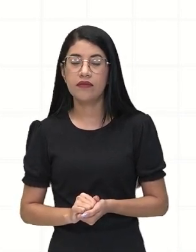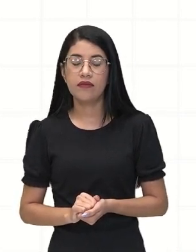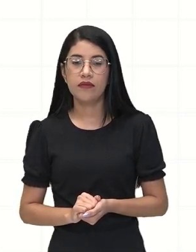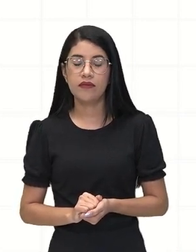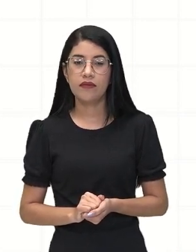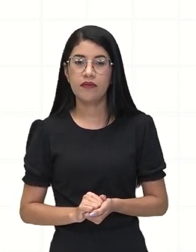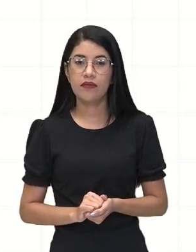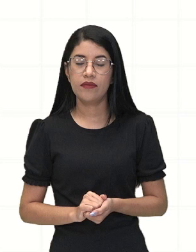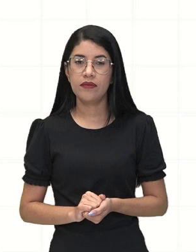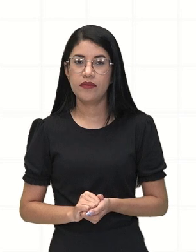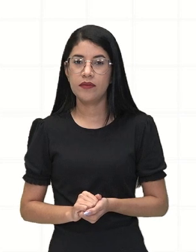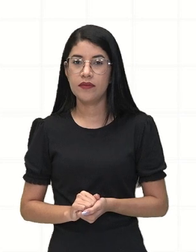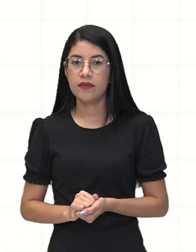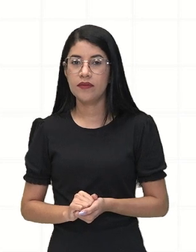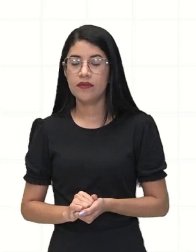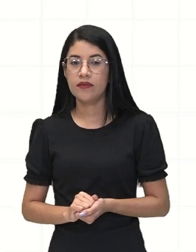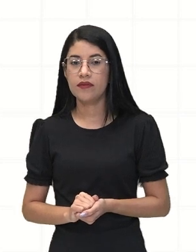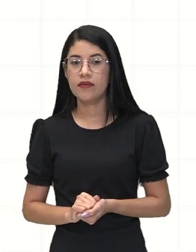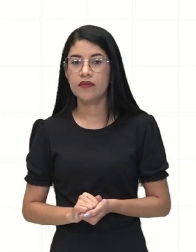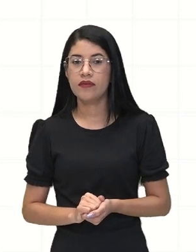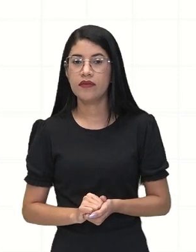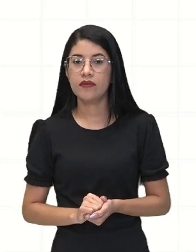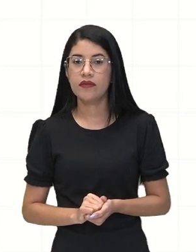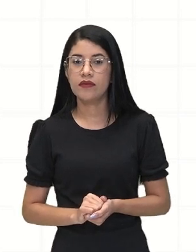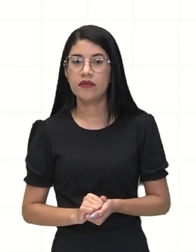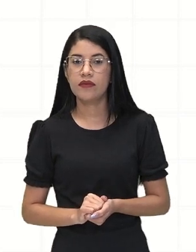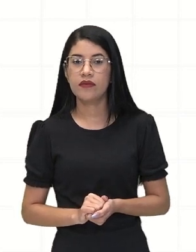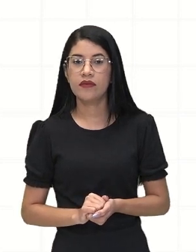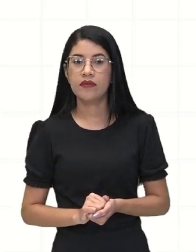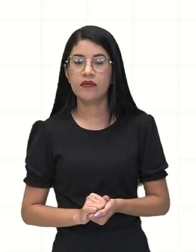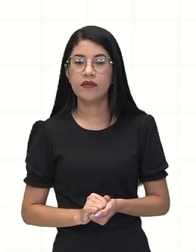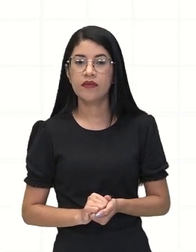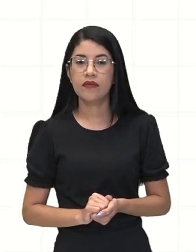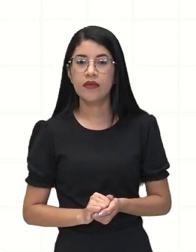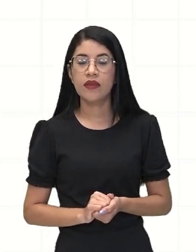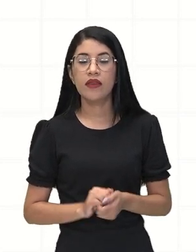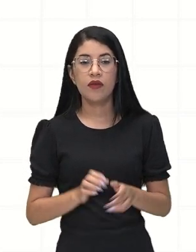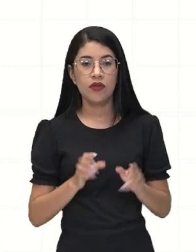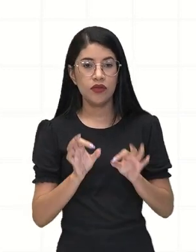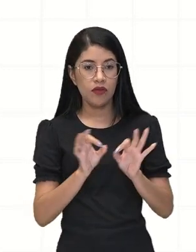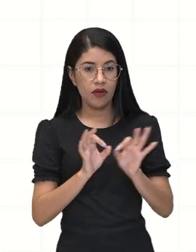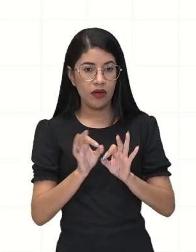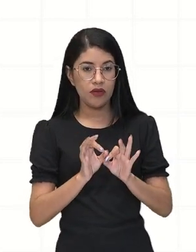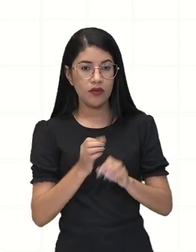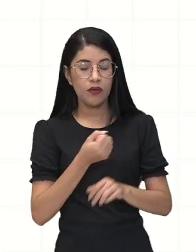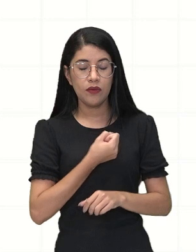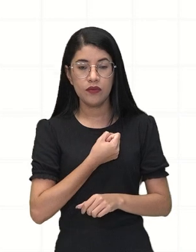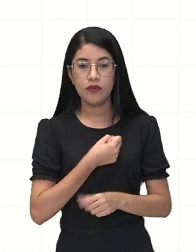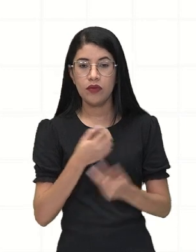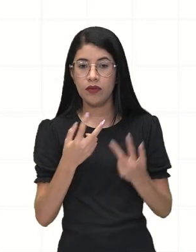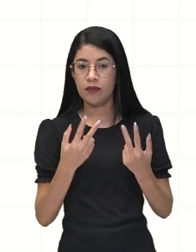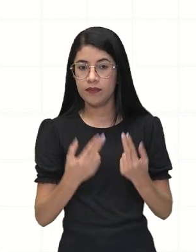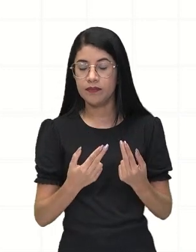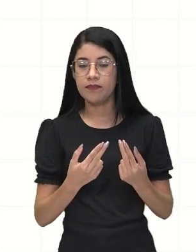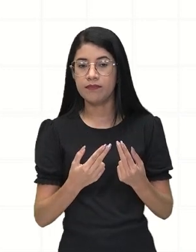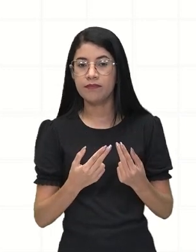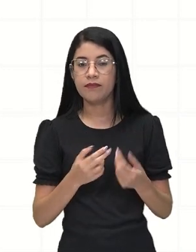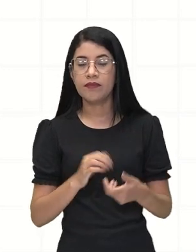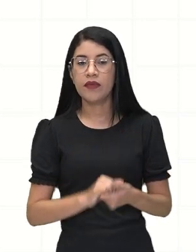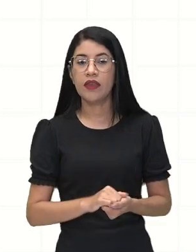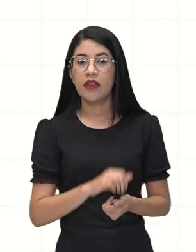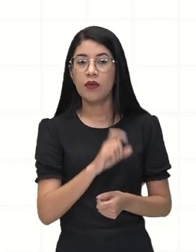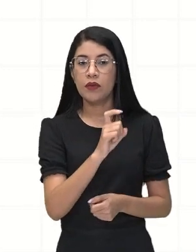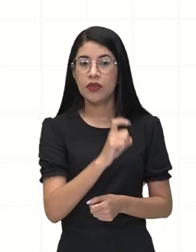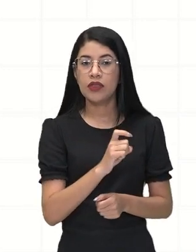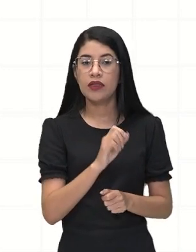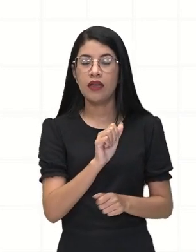Então, ó, em cada grupo colocamos os fatores comuns. Então, no primeiro, AX mais